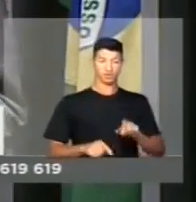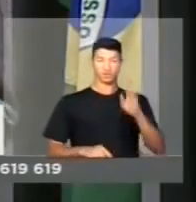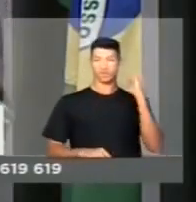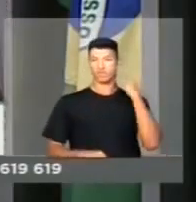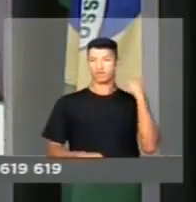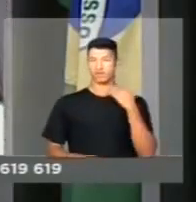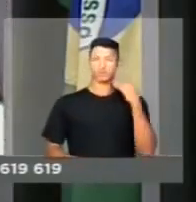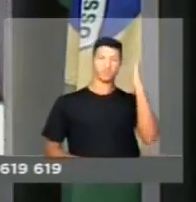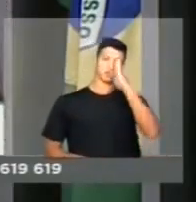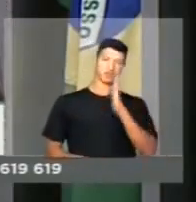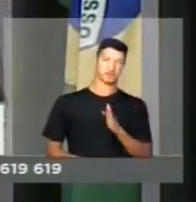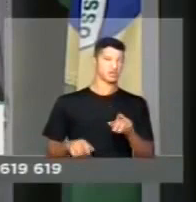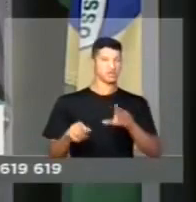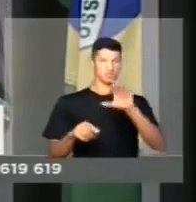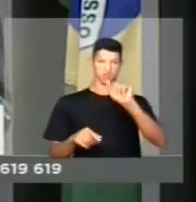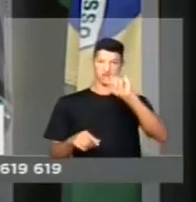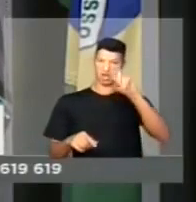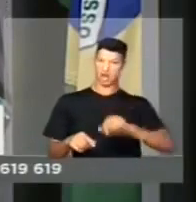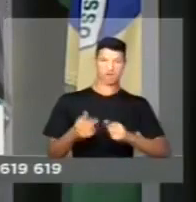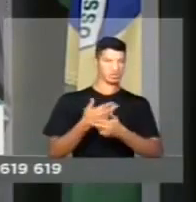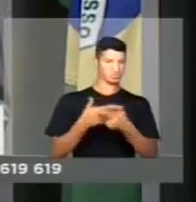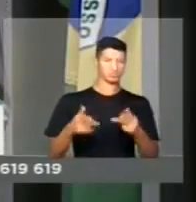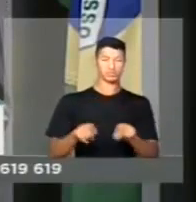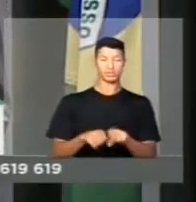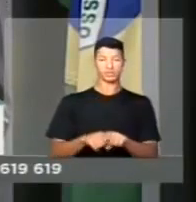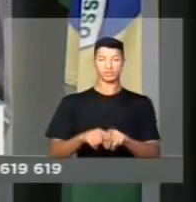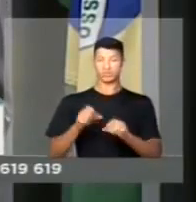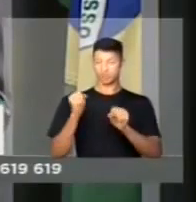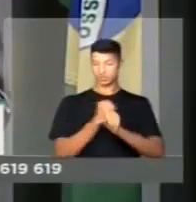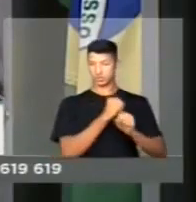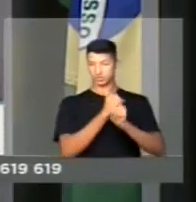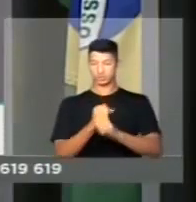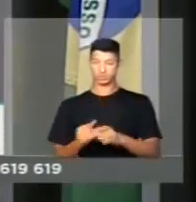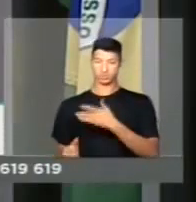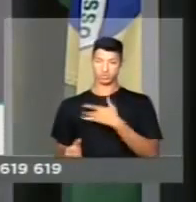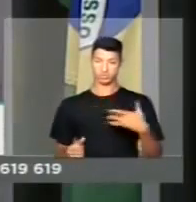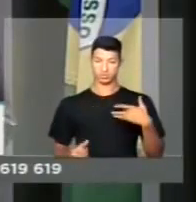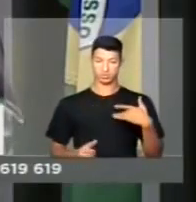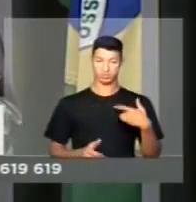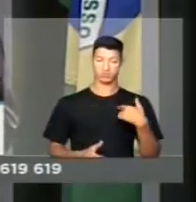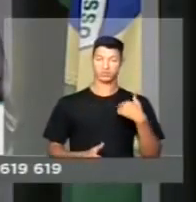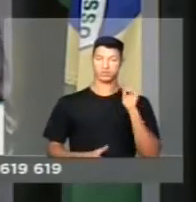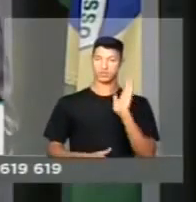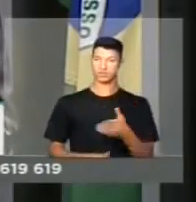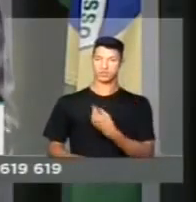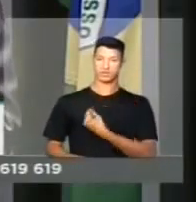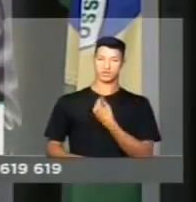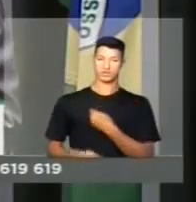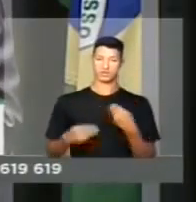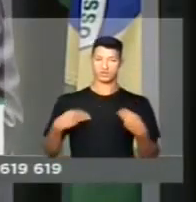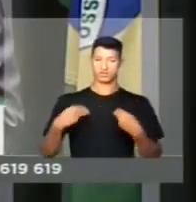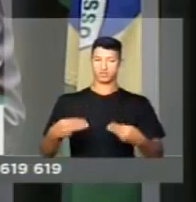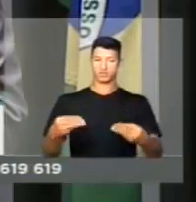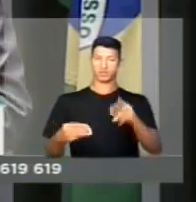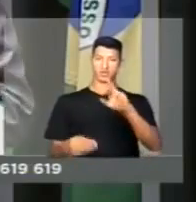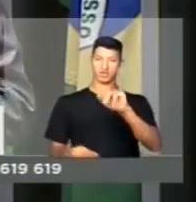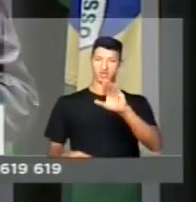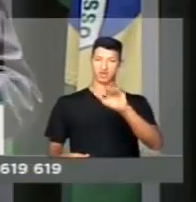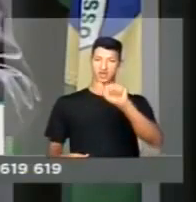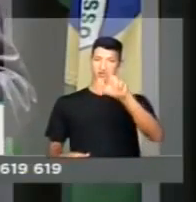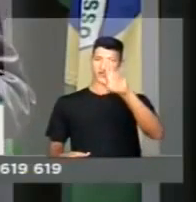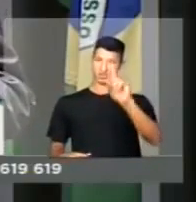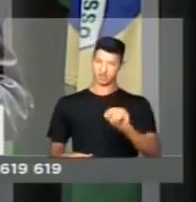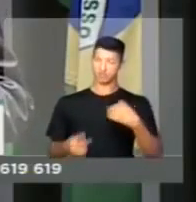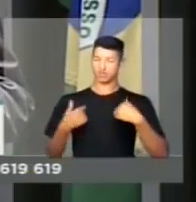Brasil, Caixa Econômica e etc. Na reforma da saúde, eu já estive com o ministro Ricardo Barros